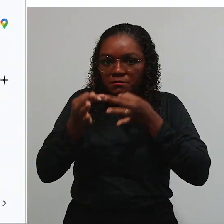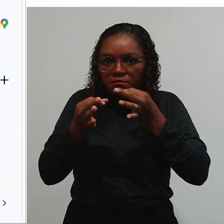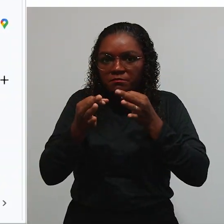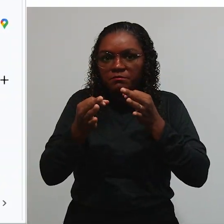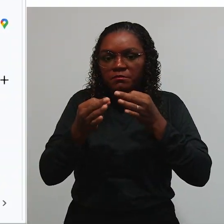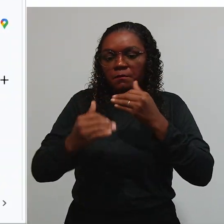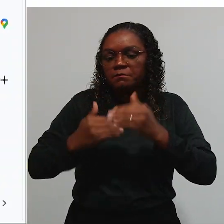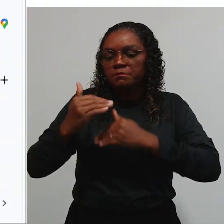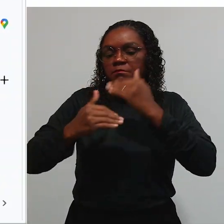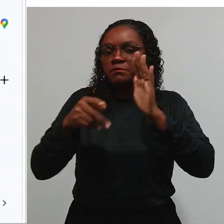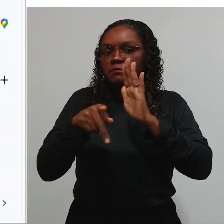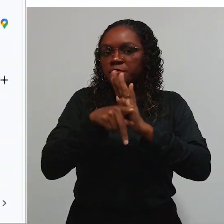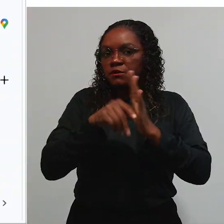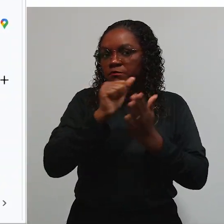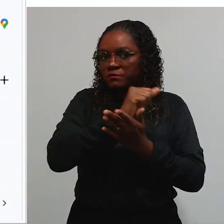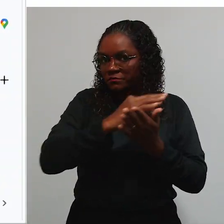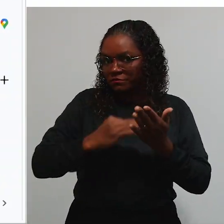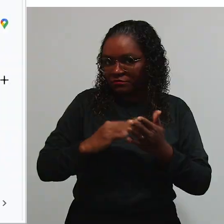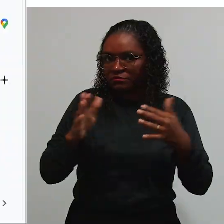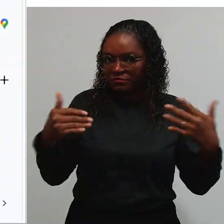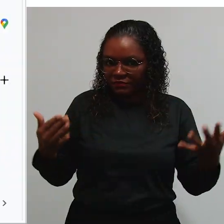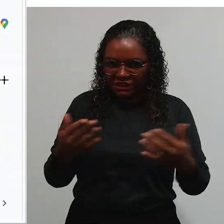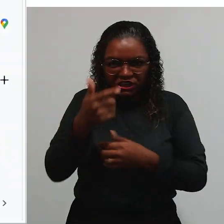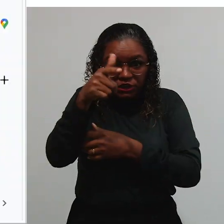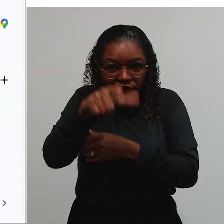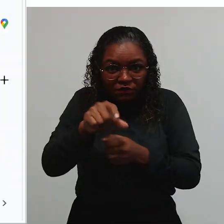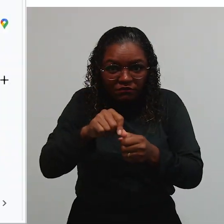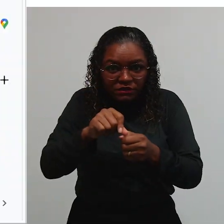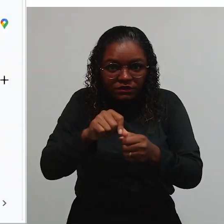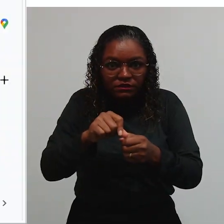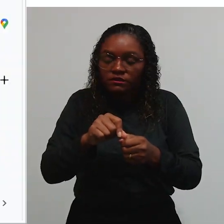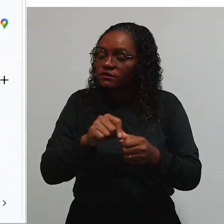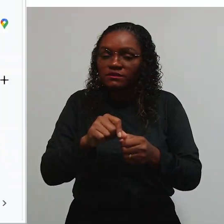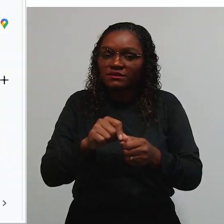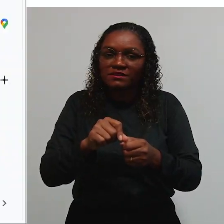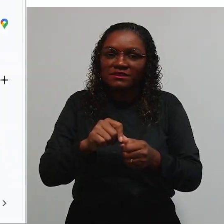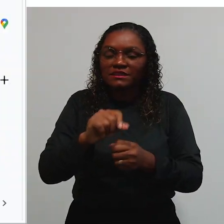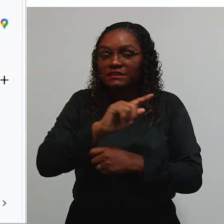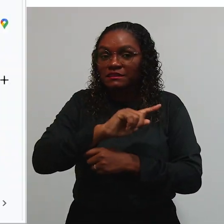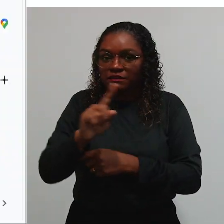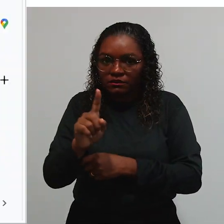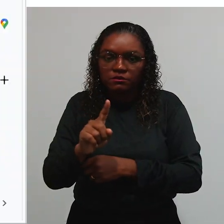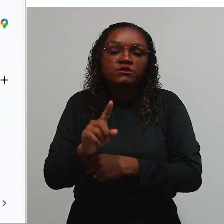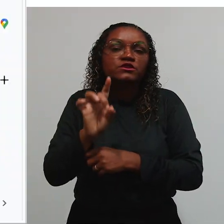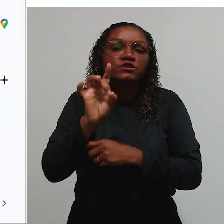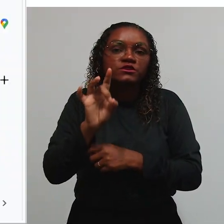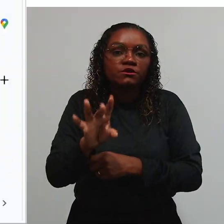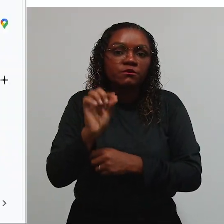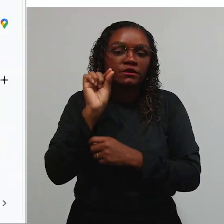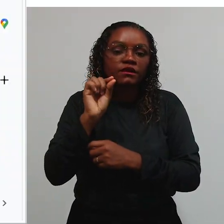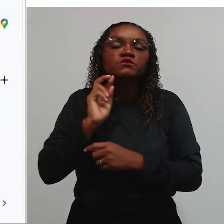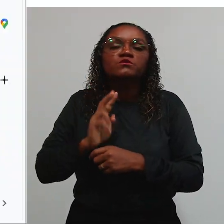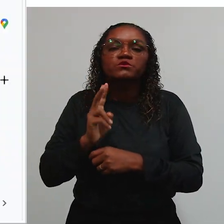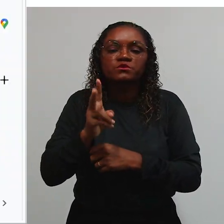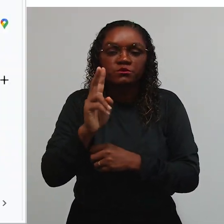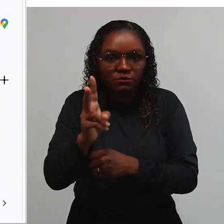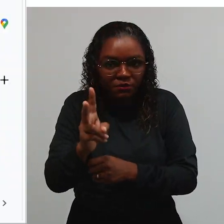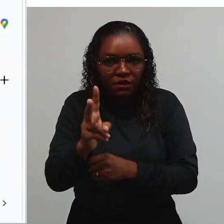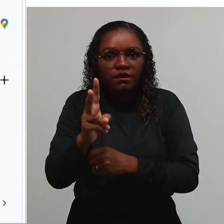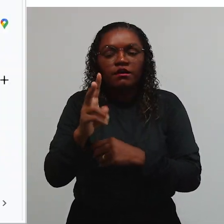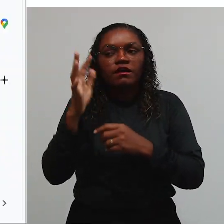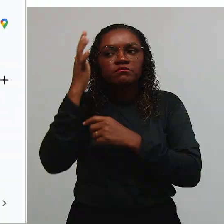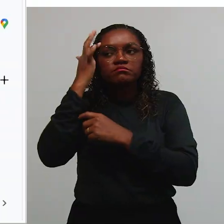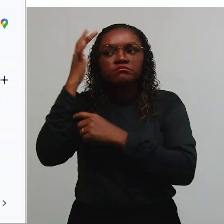no desenvolvimento do trabalho. Você vai dizer de novo o que você já disse? Não, né? Você vai continuar